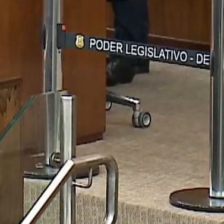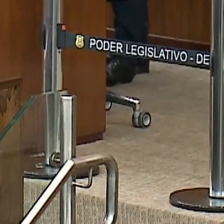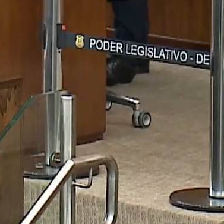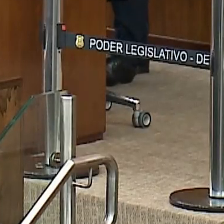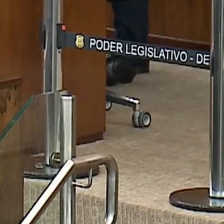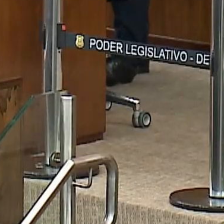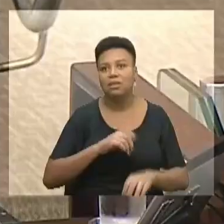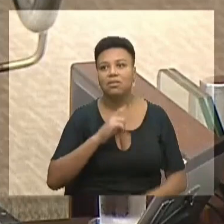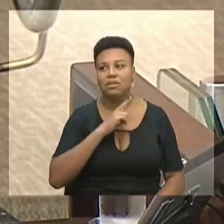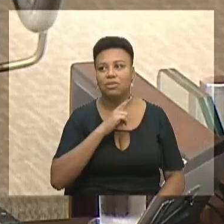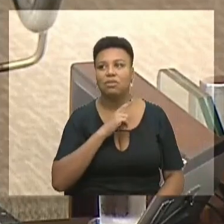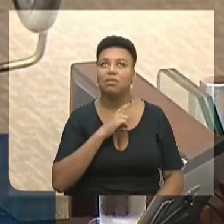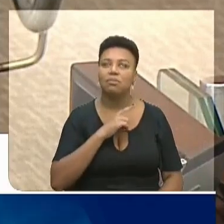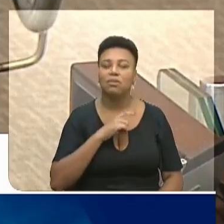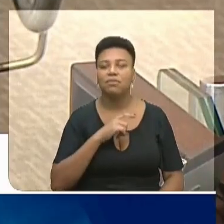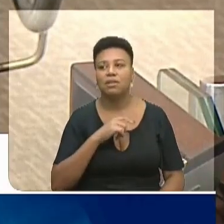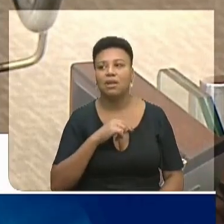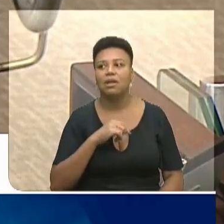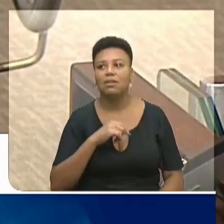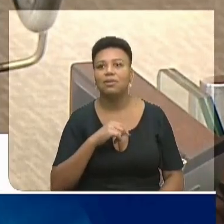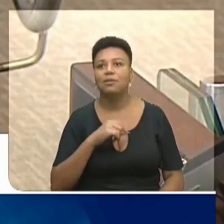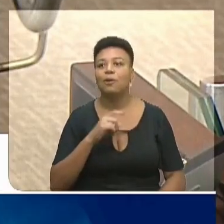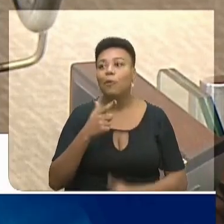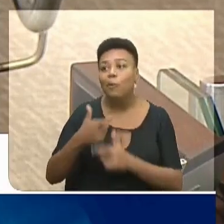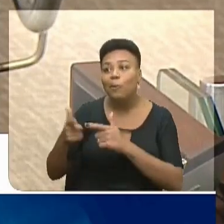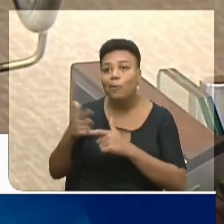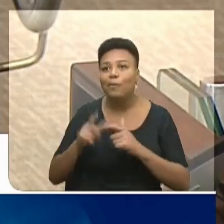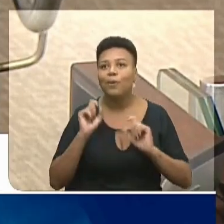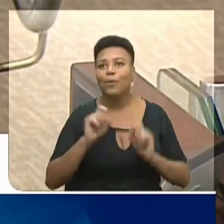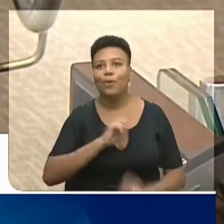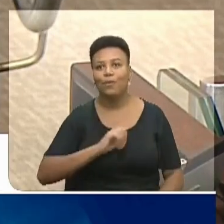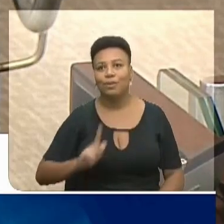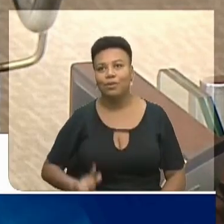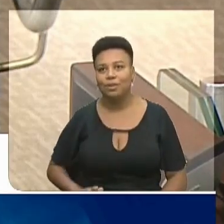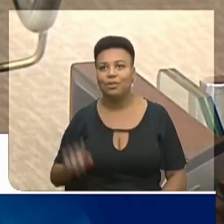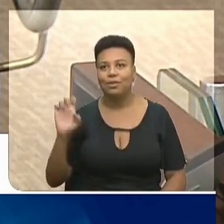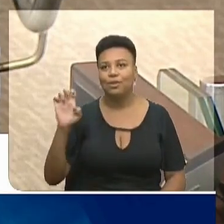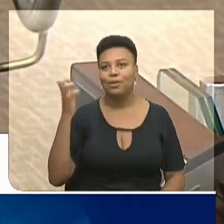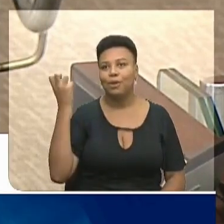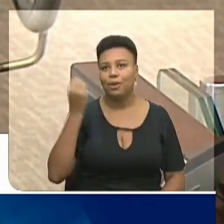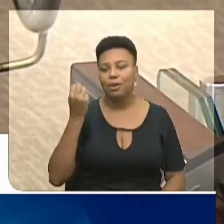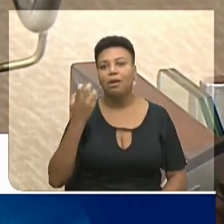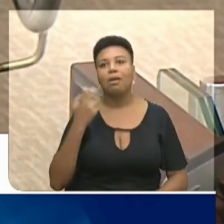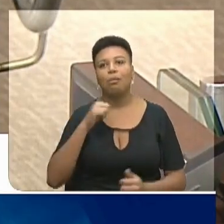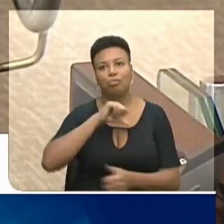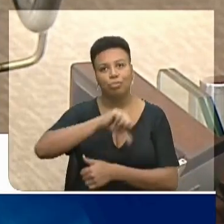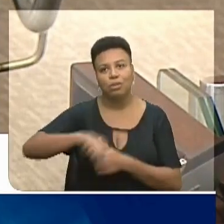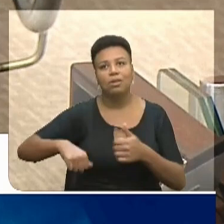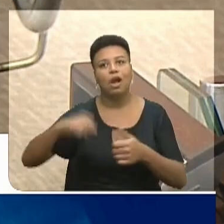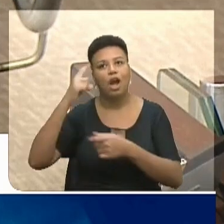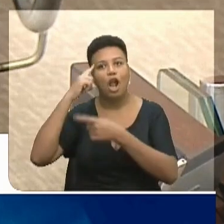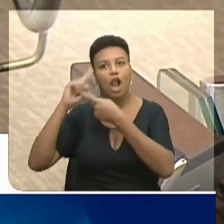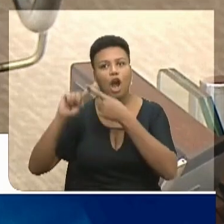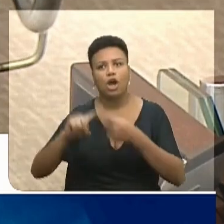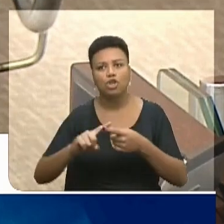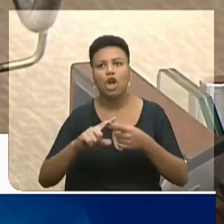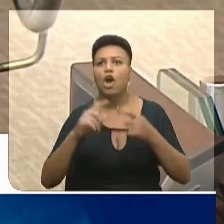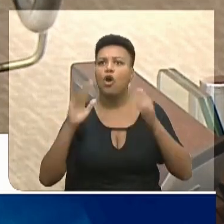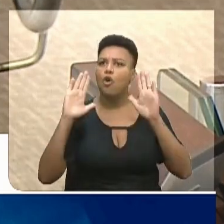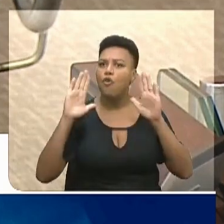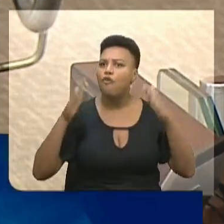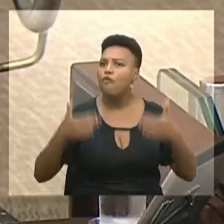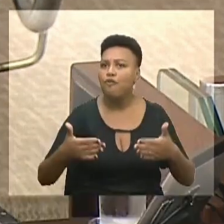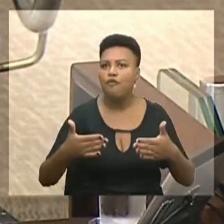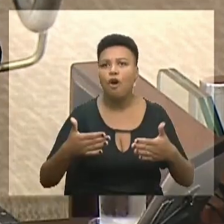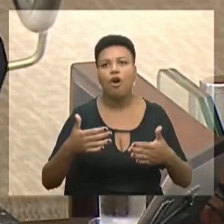nos alunos O problema é que o governador Eduardo Leite quer inverter esta lógica o ponto focal dele